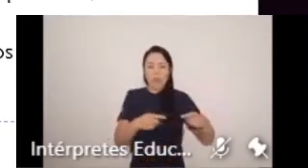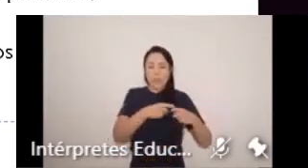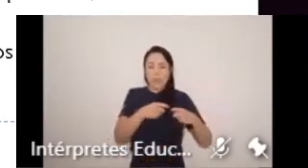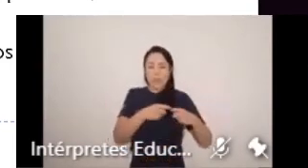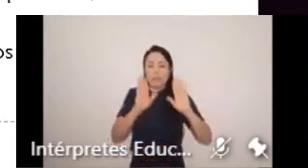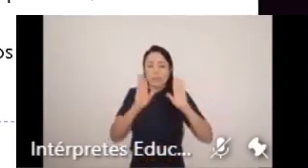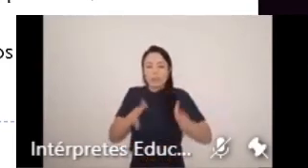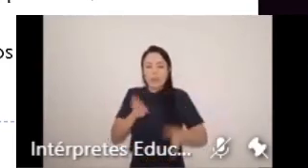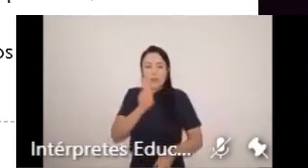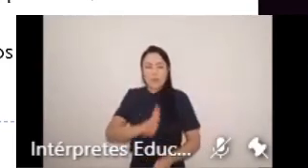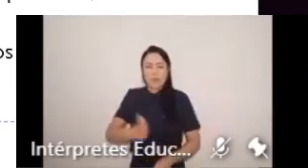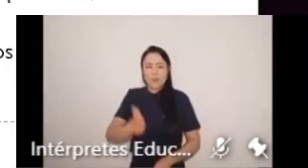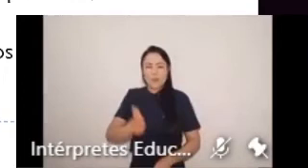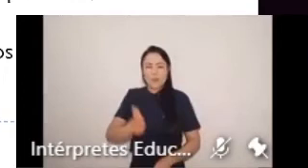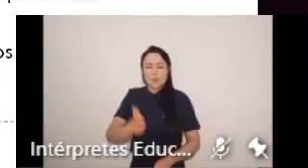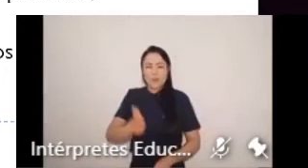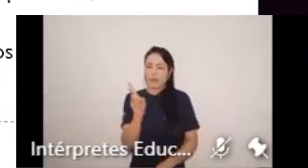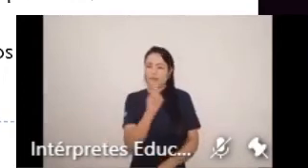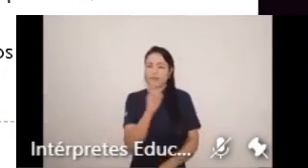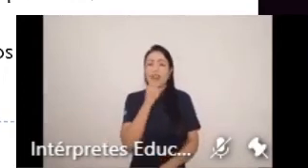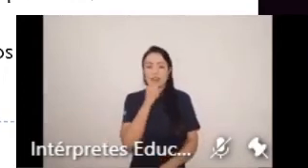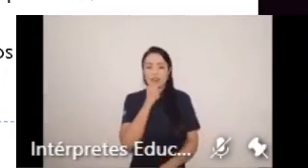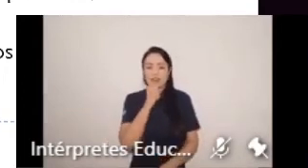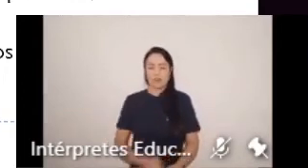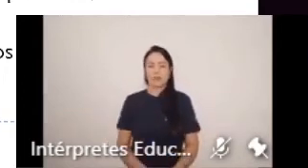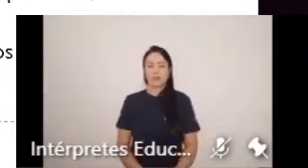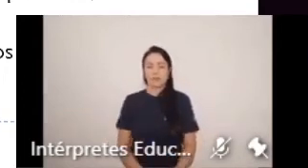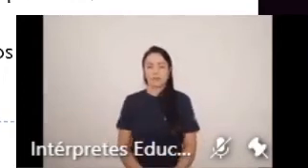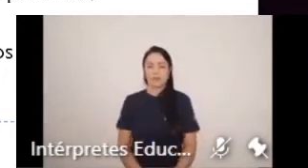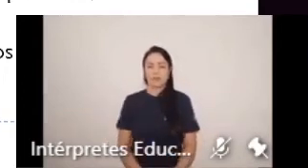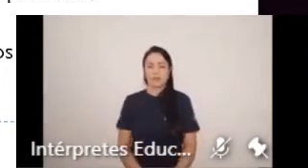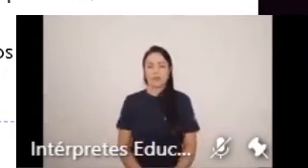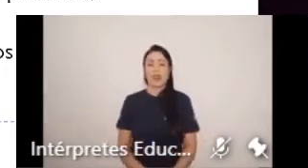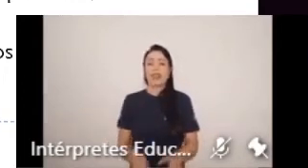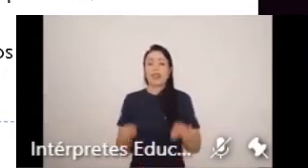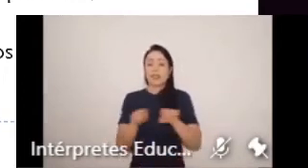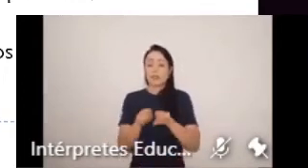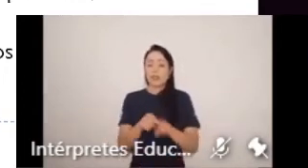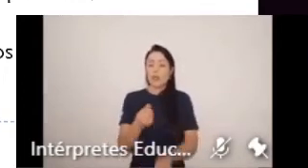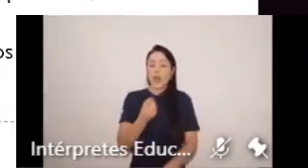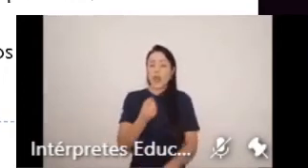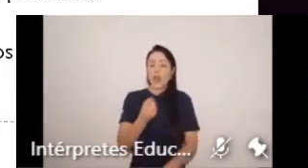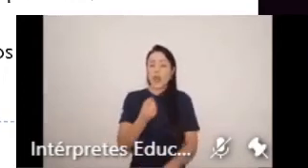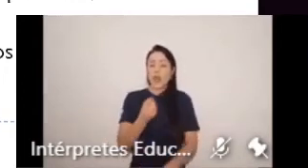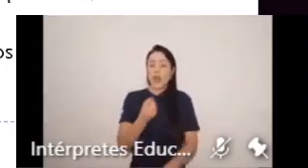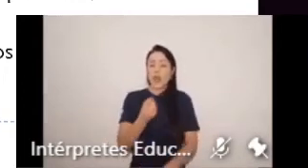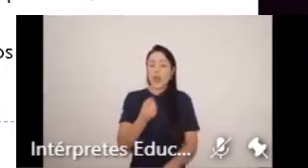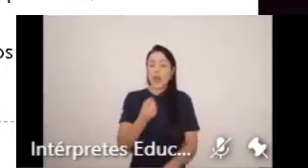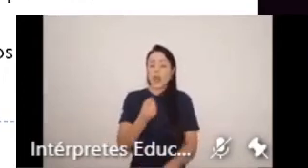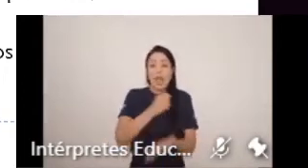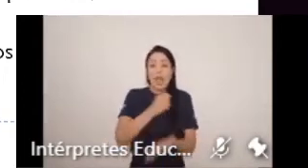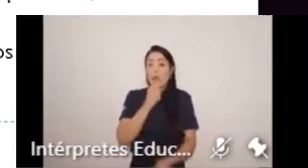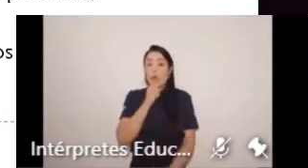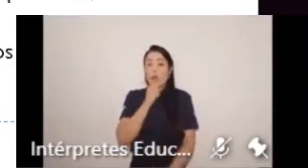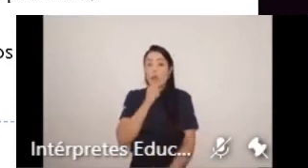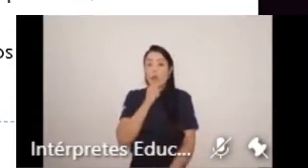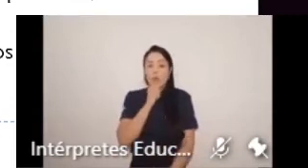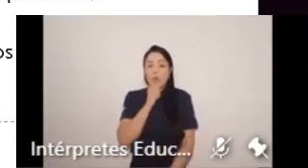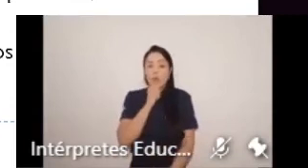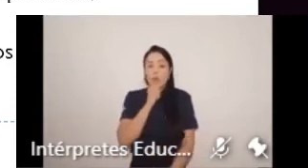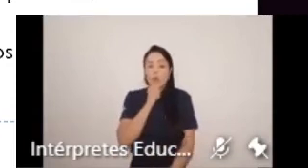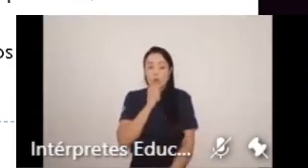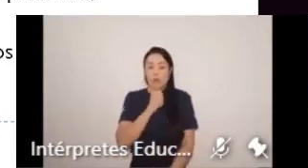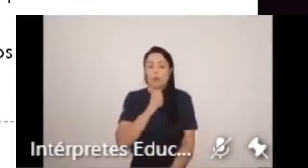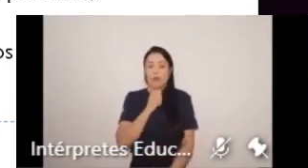não estão na Relação Nacional de Medicamentos, que é a RENAME, e os medicamentos não registrados, que são aqueles que